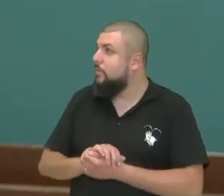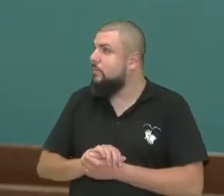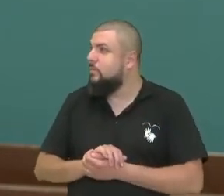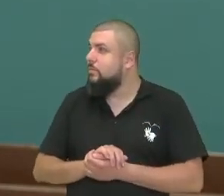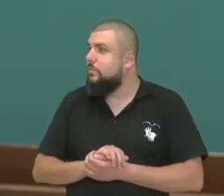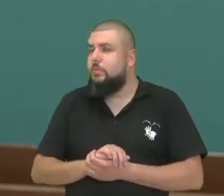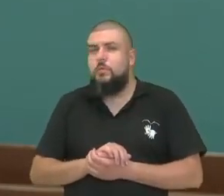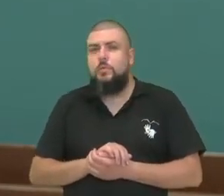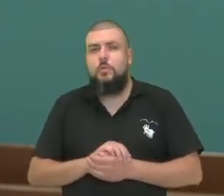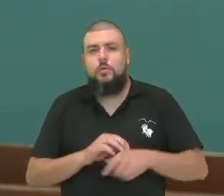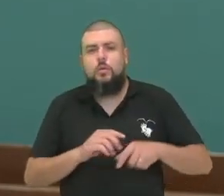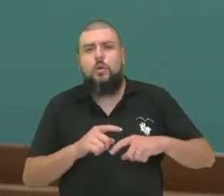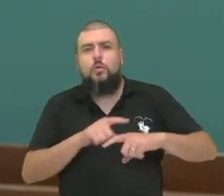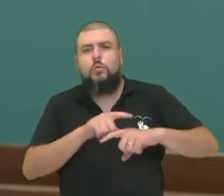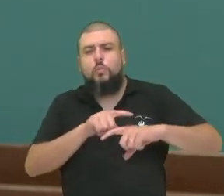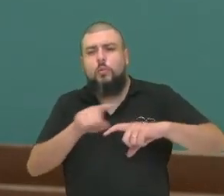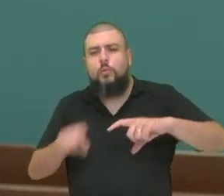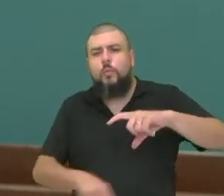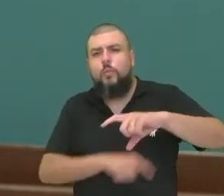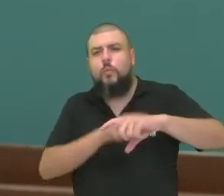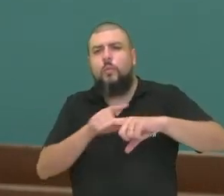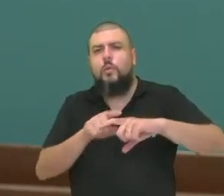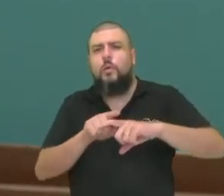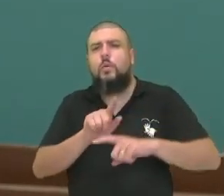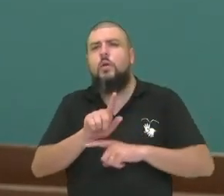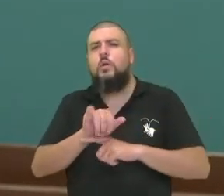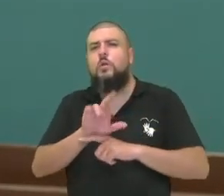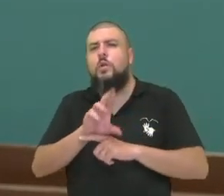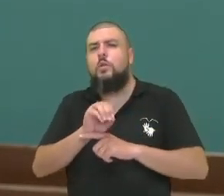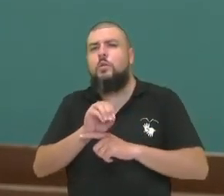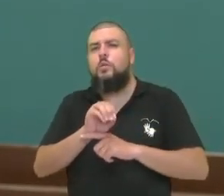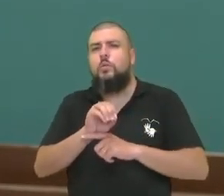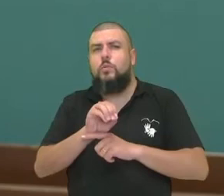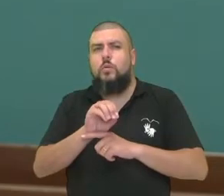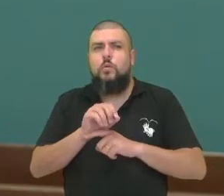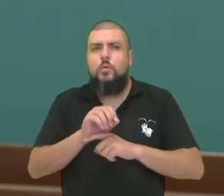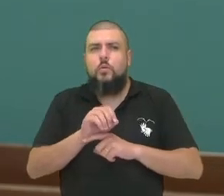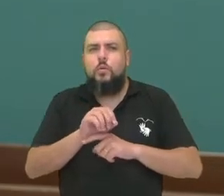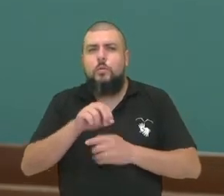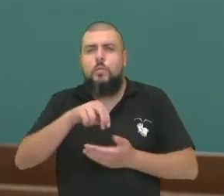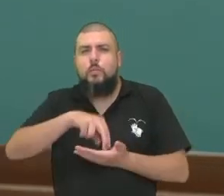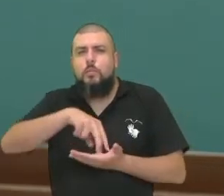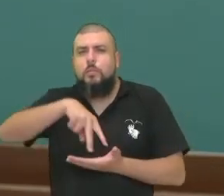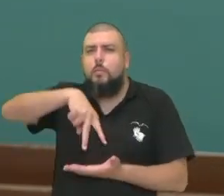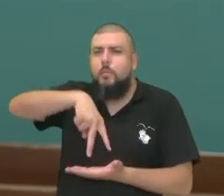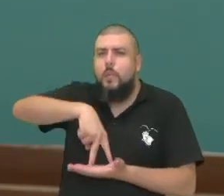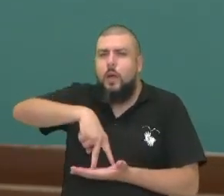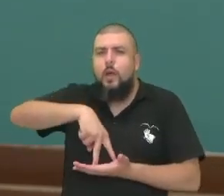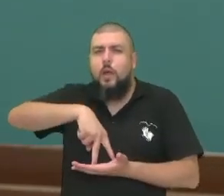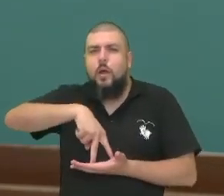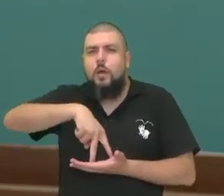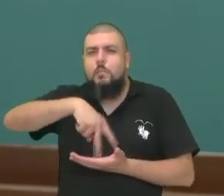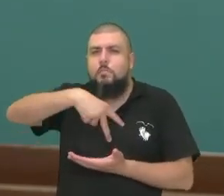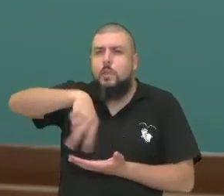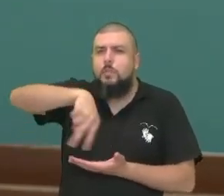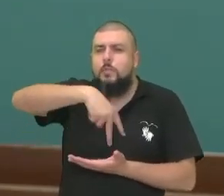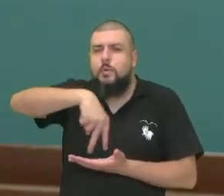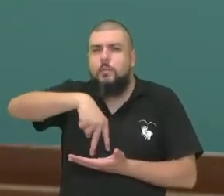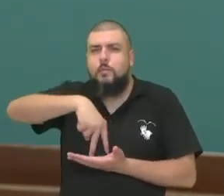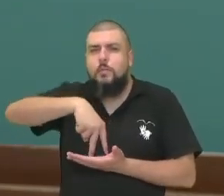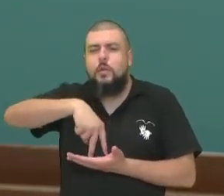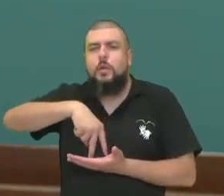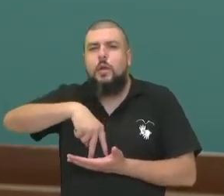abertura bom e como de inclinação bom então se você quer ações do cotidiano que nós podemos relacionar